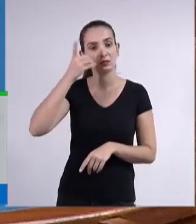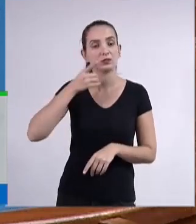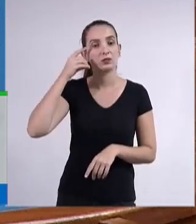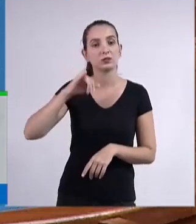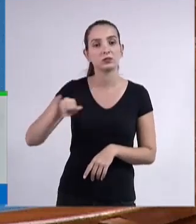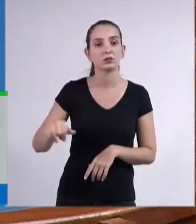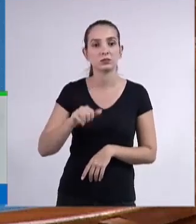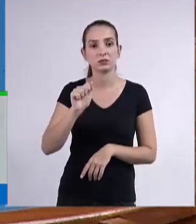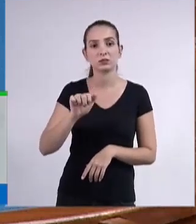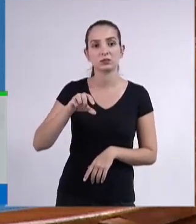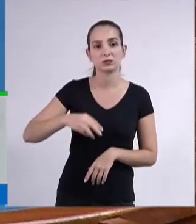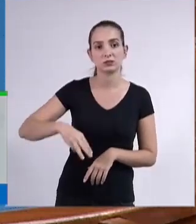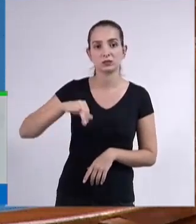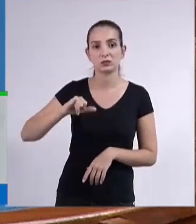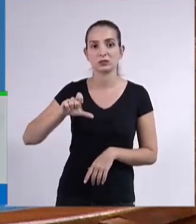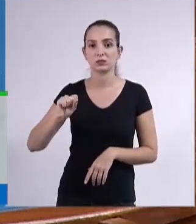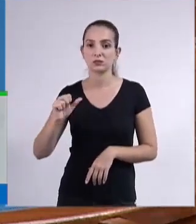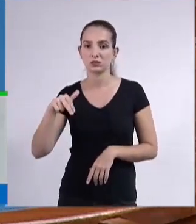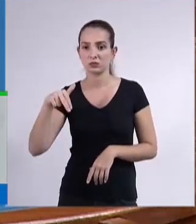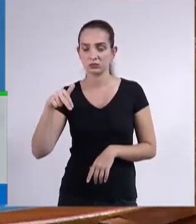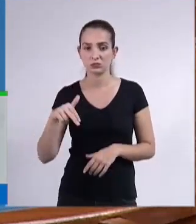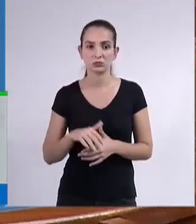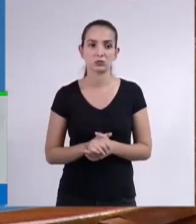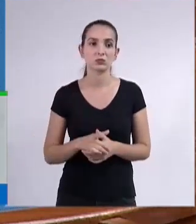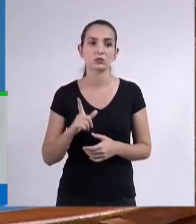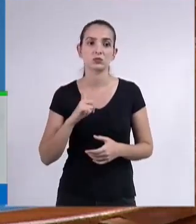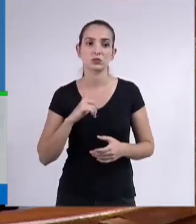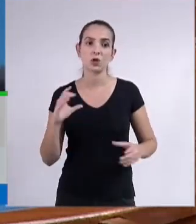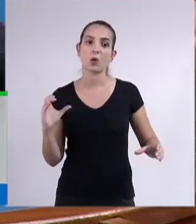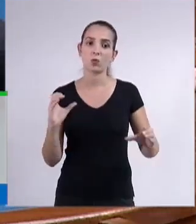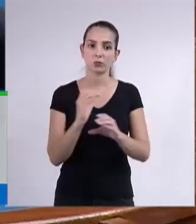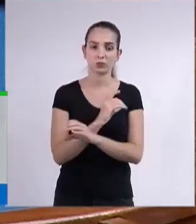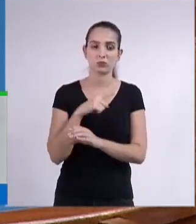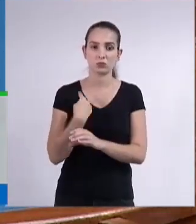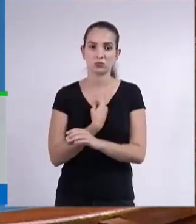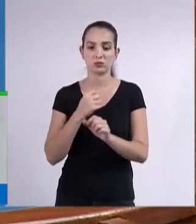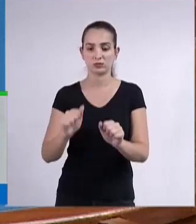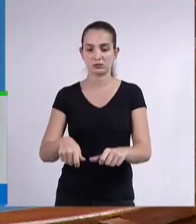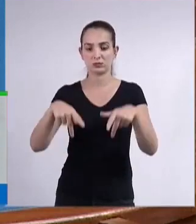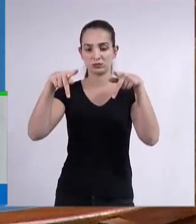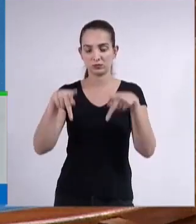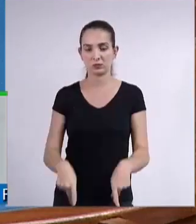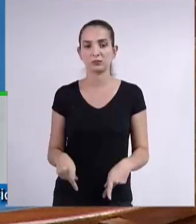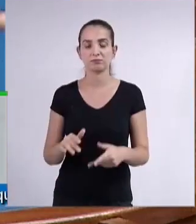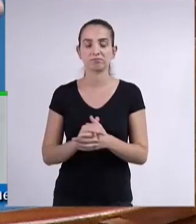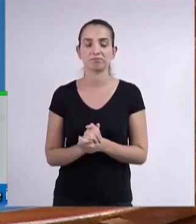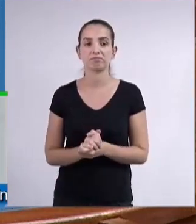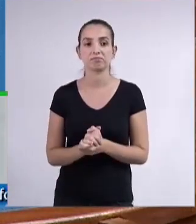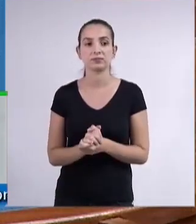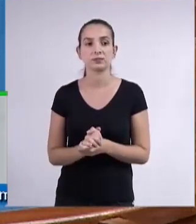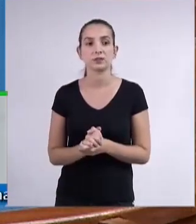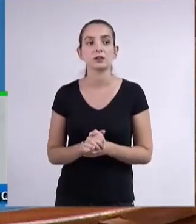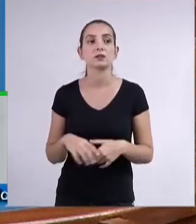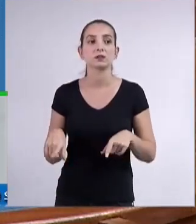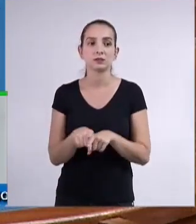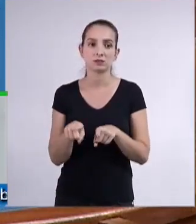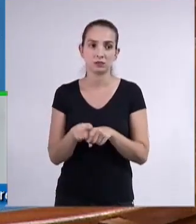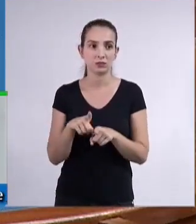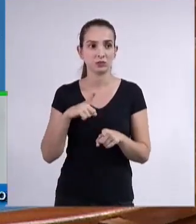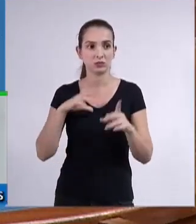Nami, na formatação da nossa audiência pública. E aí, deputado Zé Teixeira, tem um